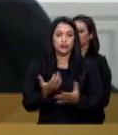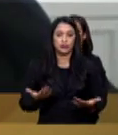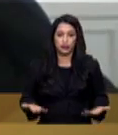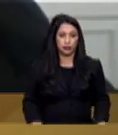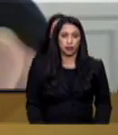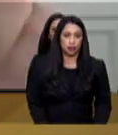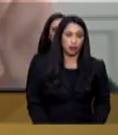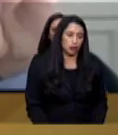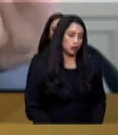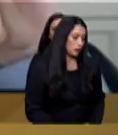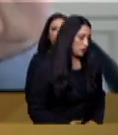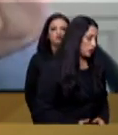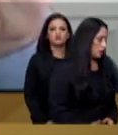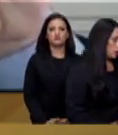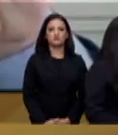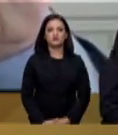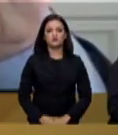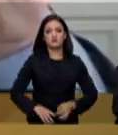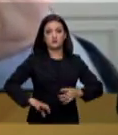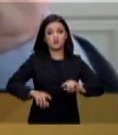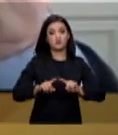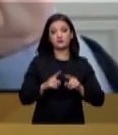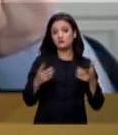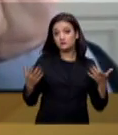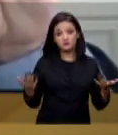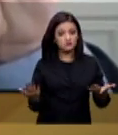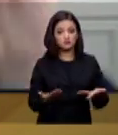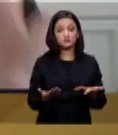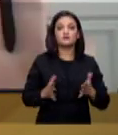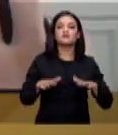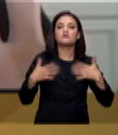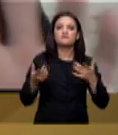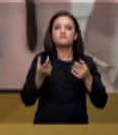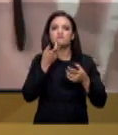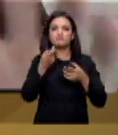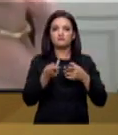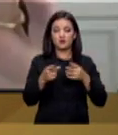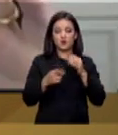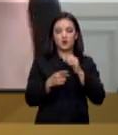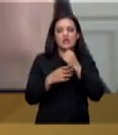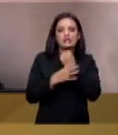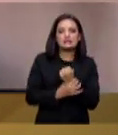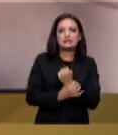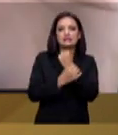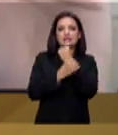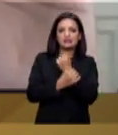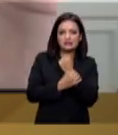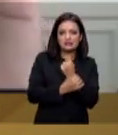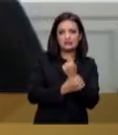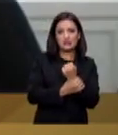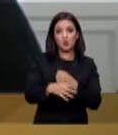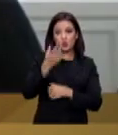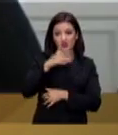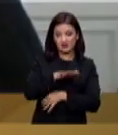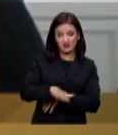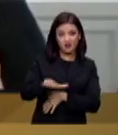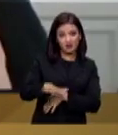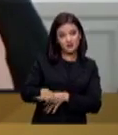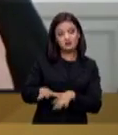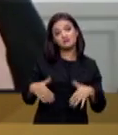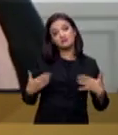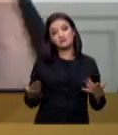questão socioeducativa pega as duas últimas, educação e segurança. Então,